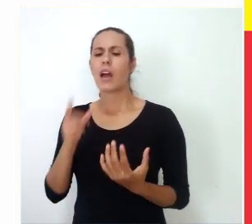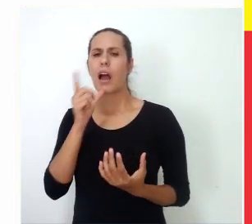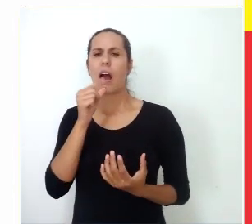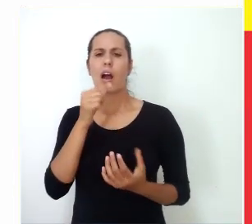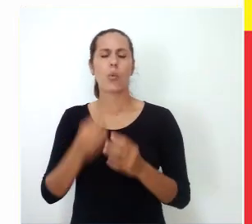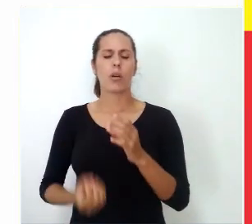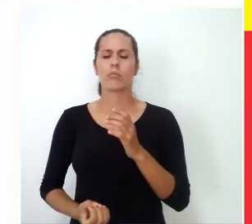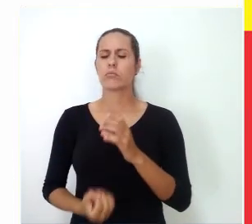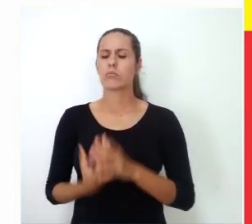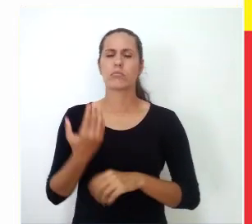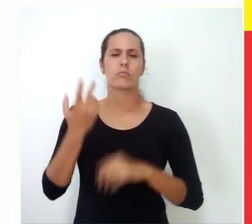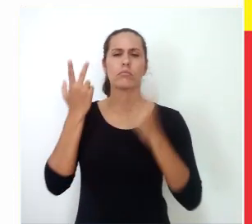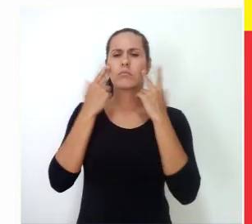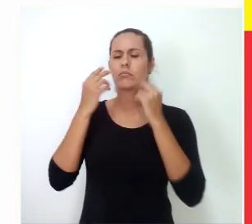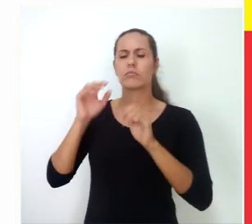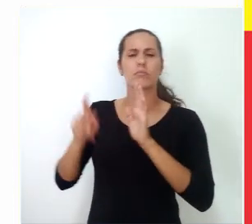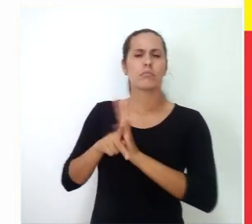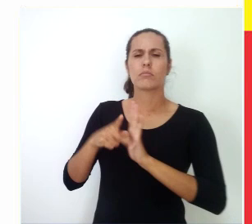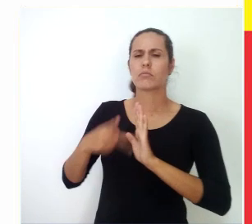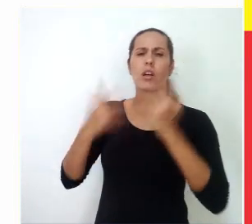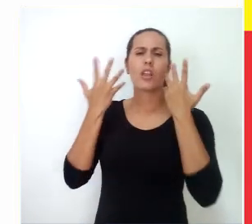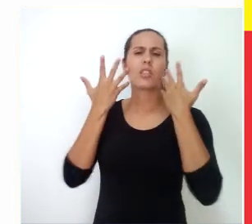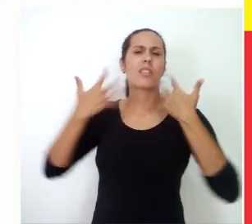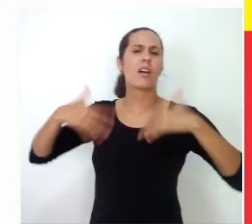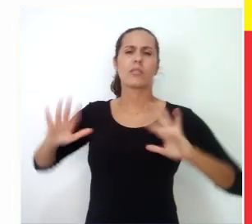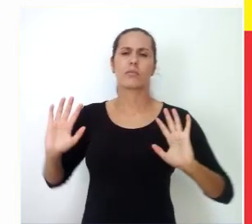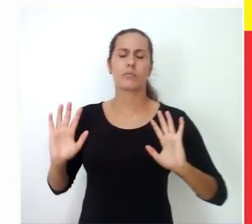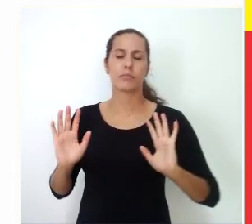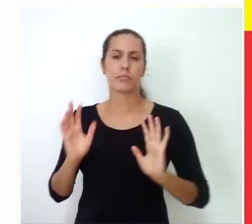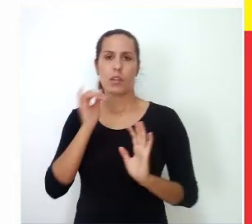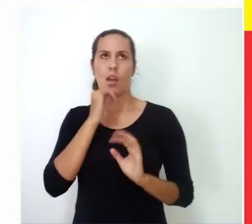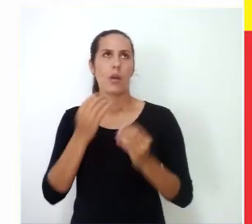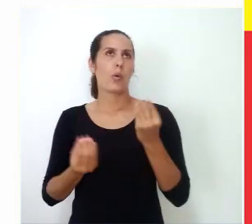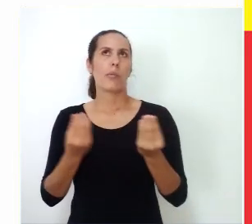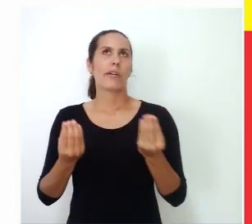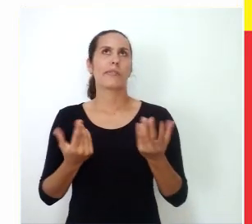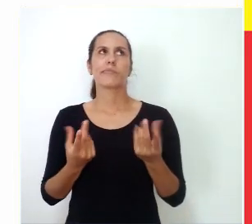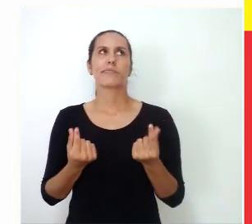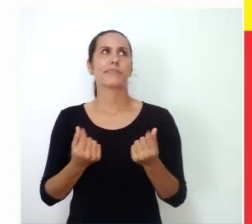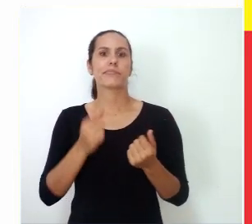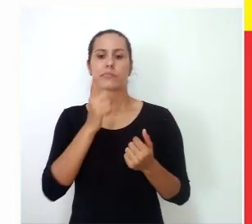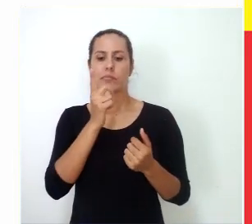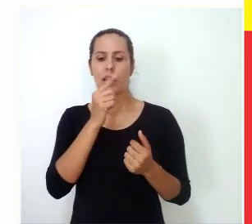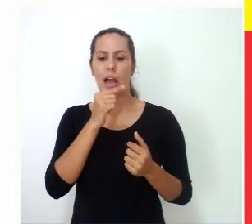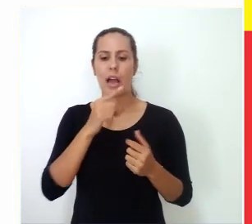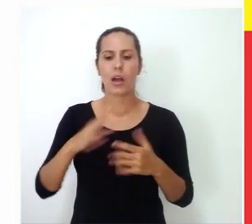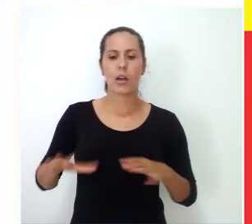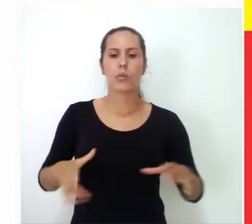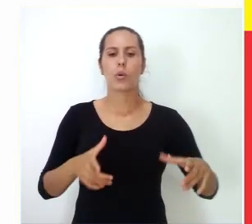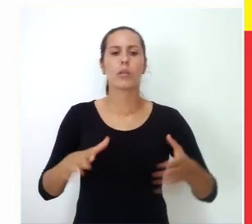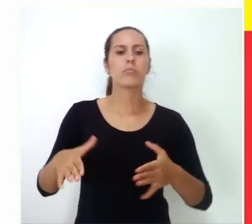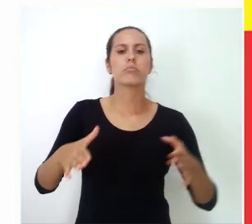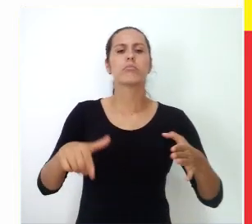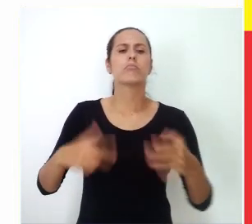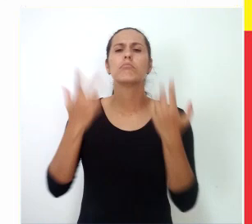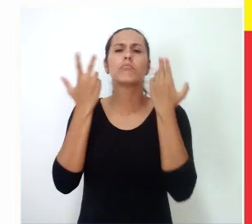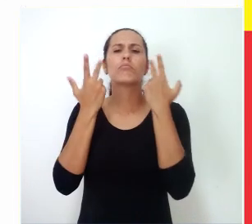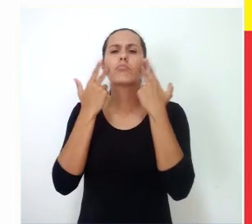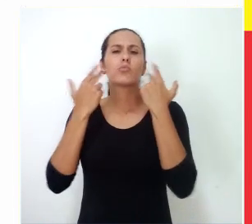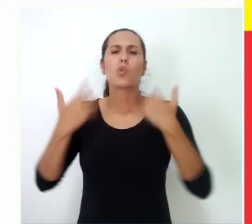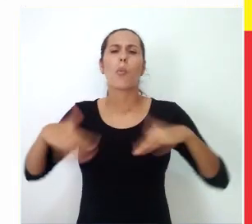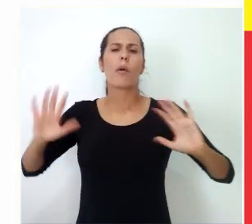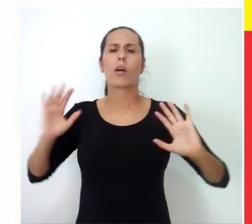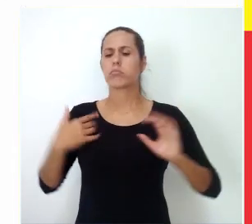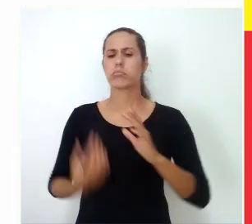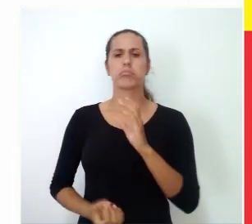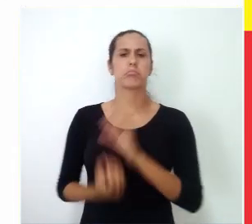são águas, são, vamos dizer assim, um reservatório de água comum, que,